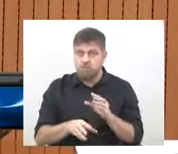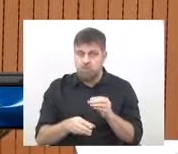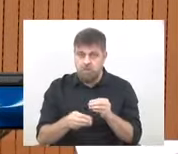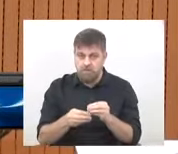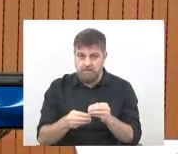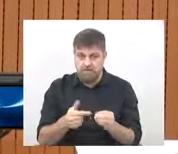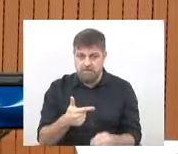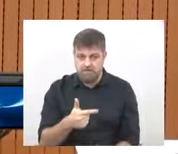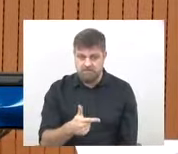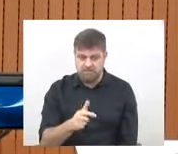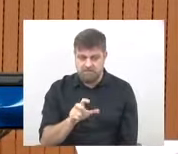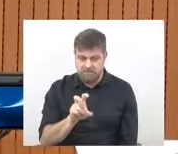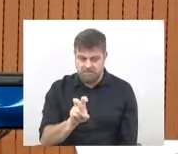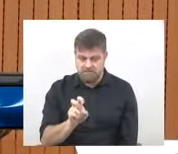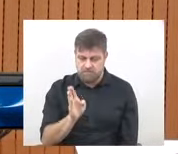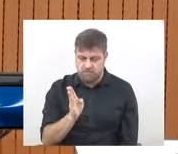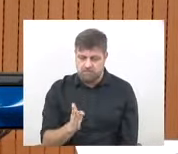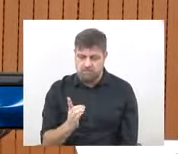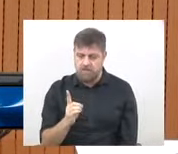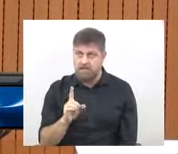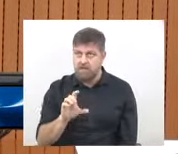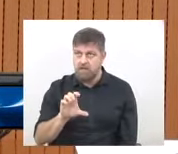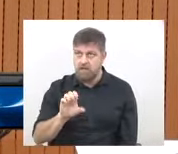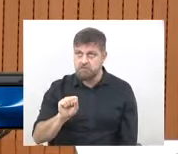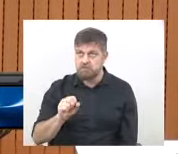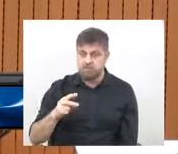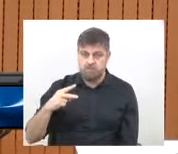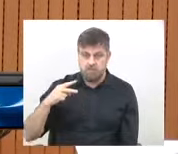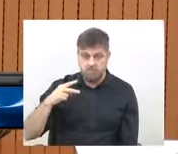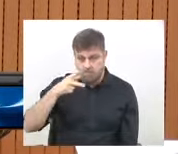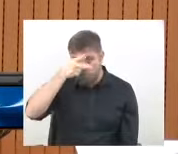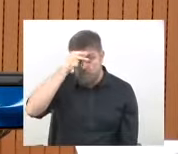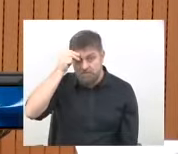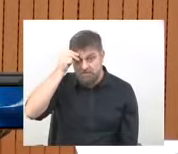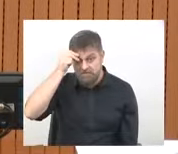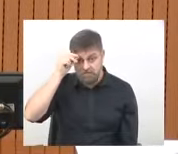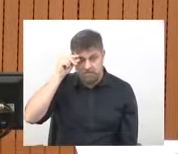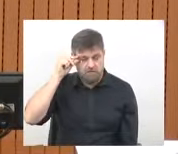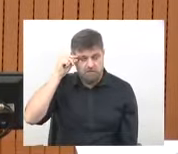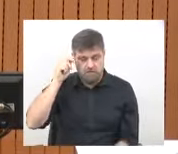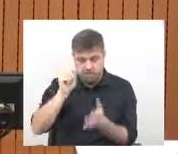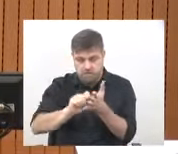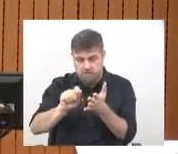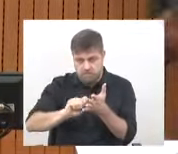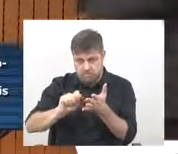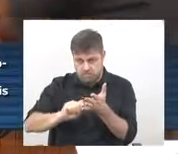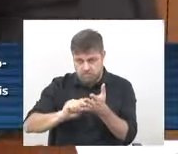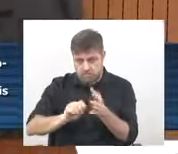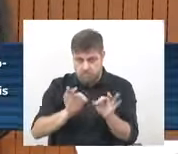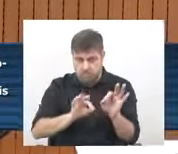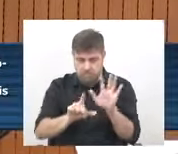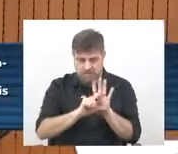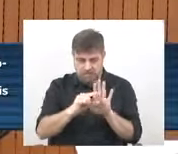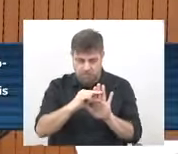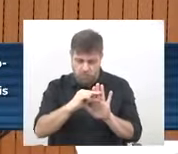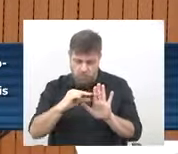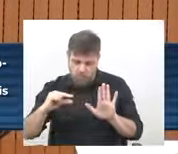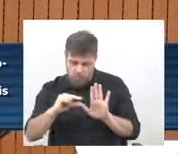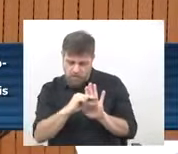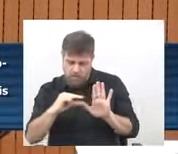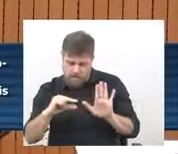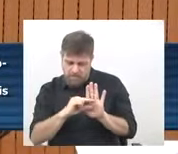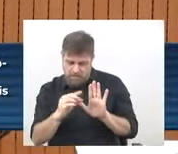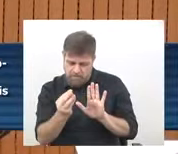25/2018, processo 225193, de autoria do prefeito municipal, com emendas, que dispõe